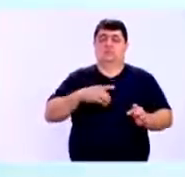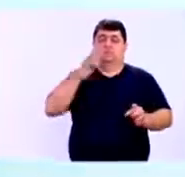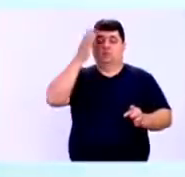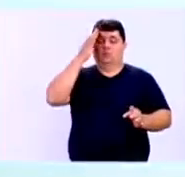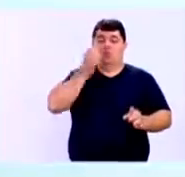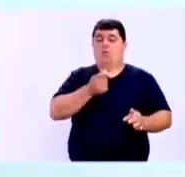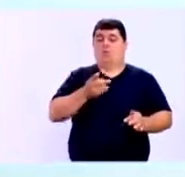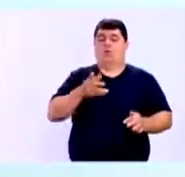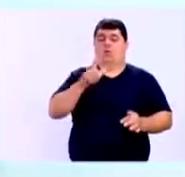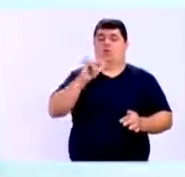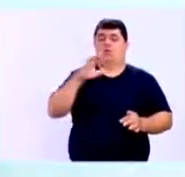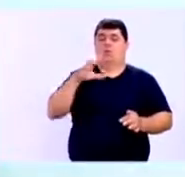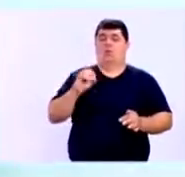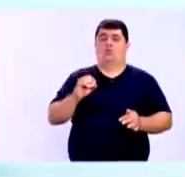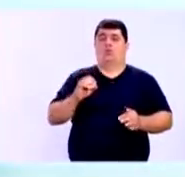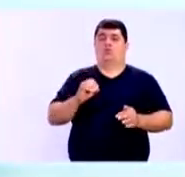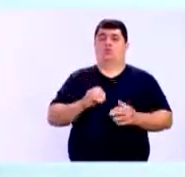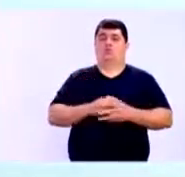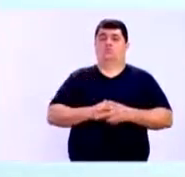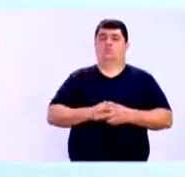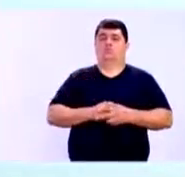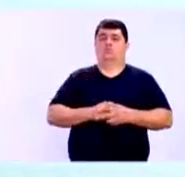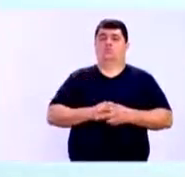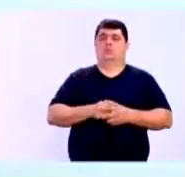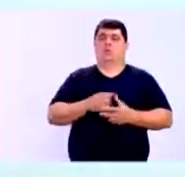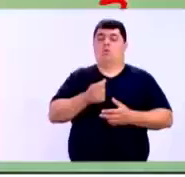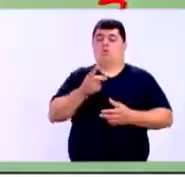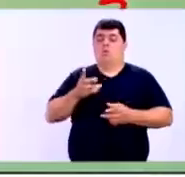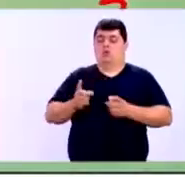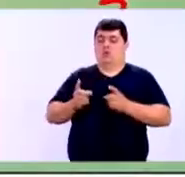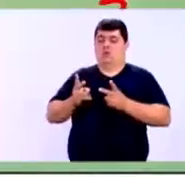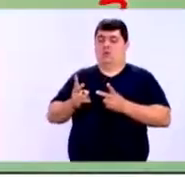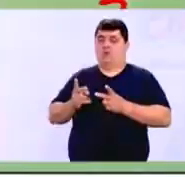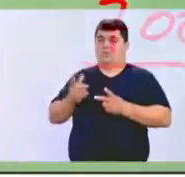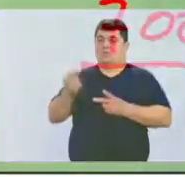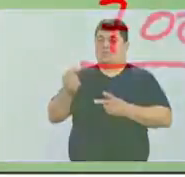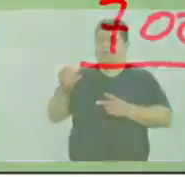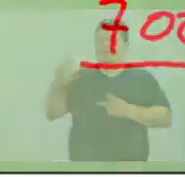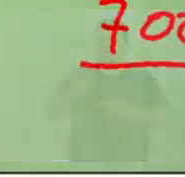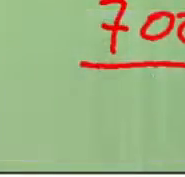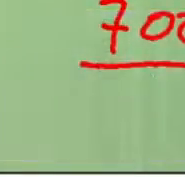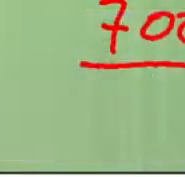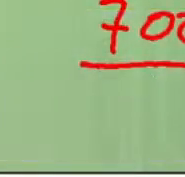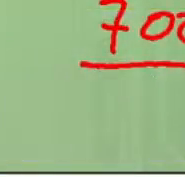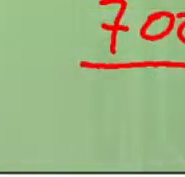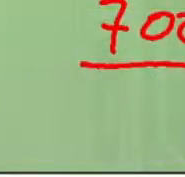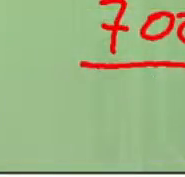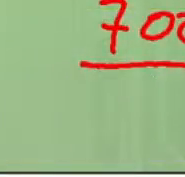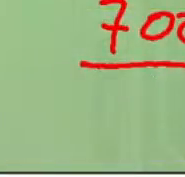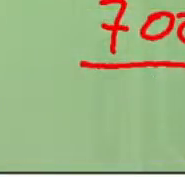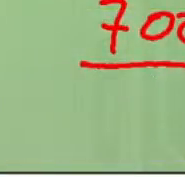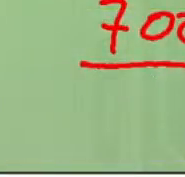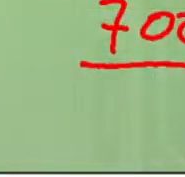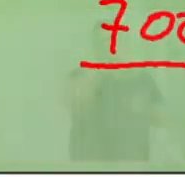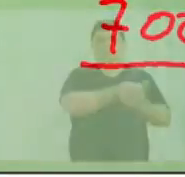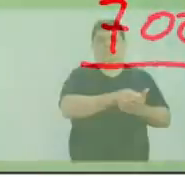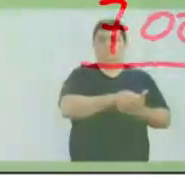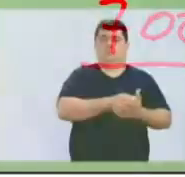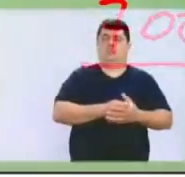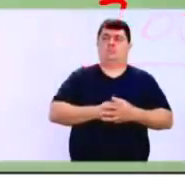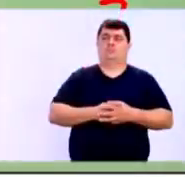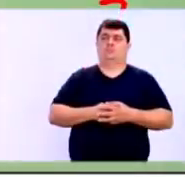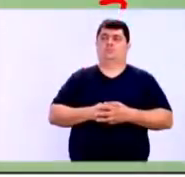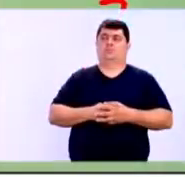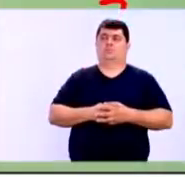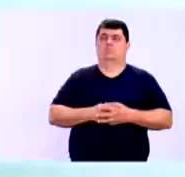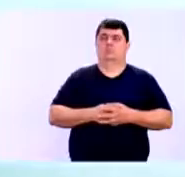lucrou. Como? Quanto que ele vendeu, o valor que ele arrecadou naquela venda, menos quanto custou aquele produto vendido,